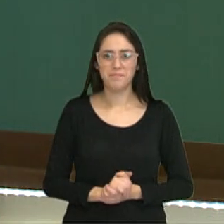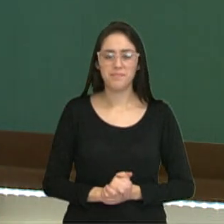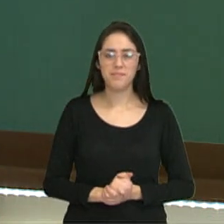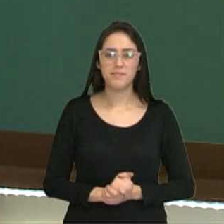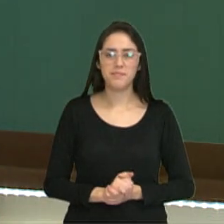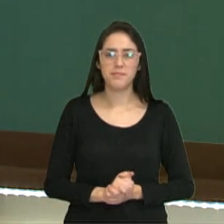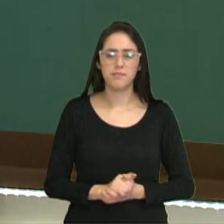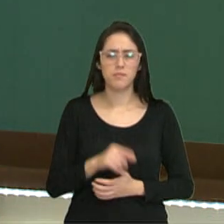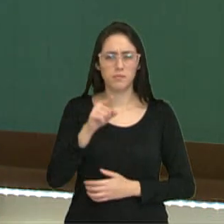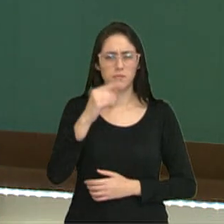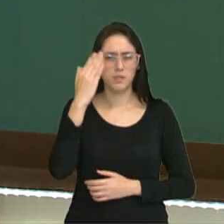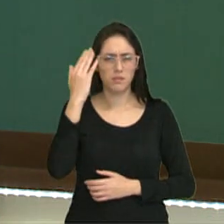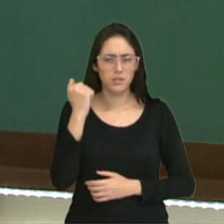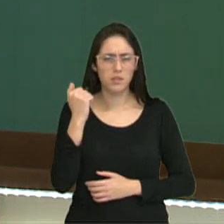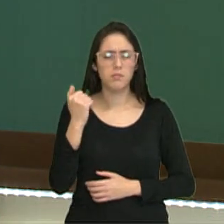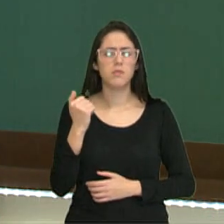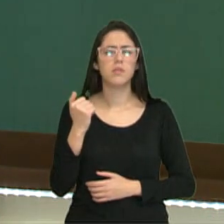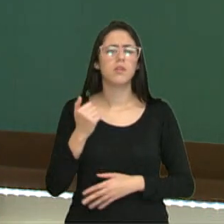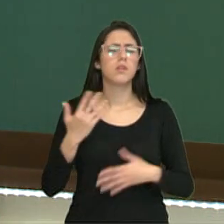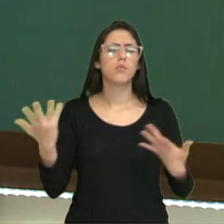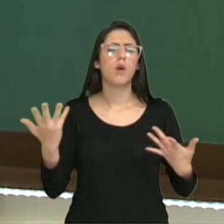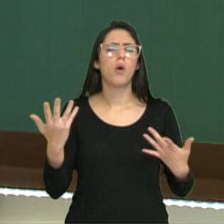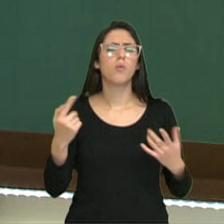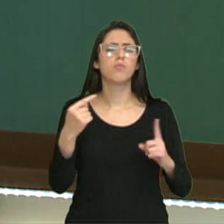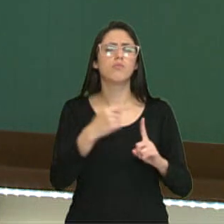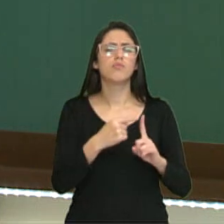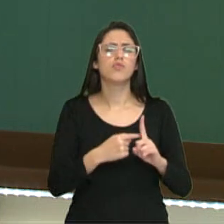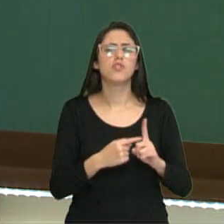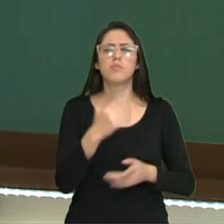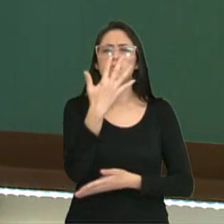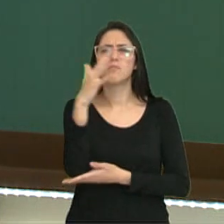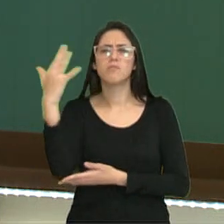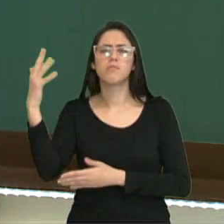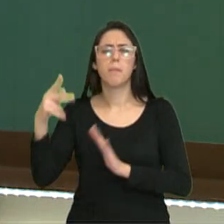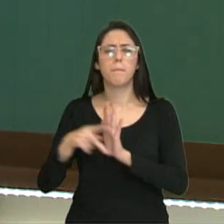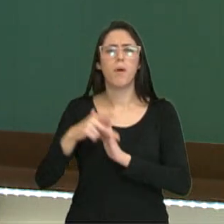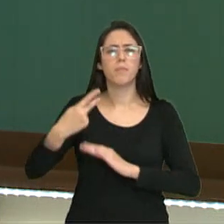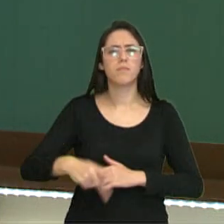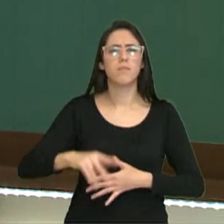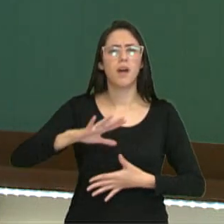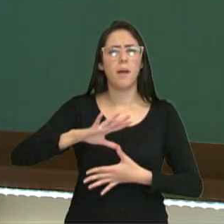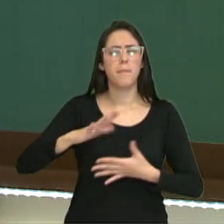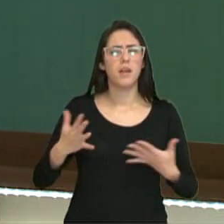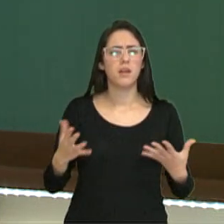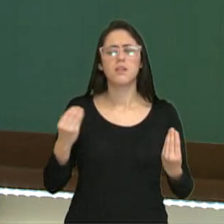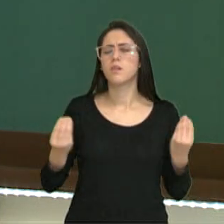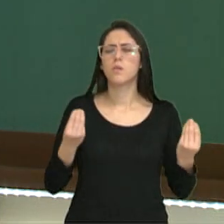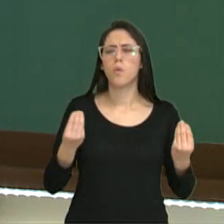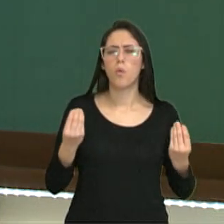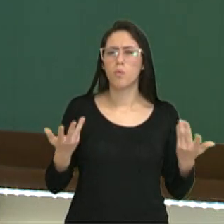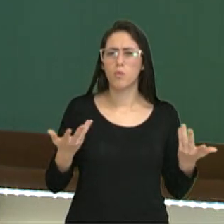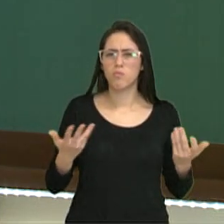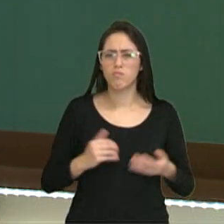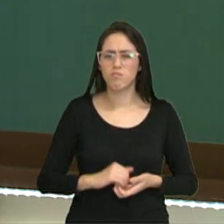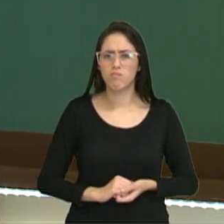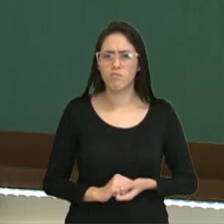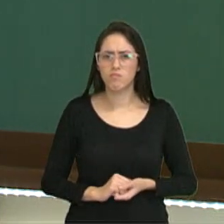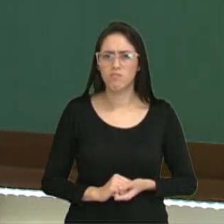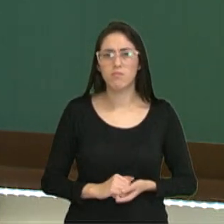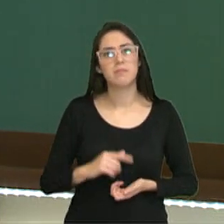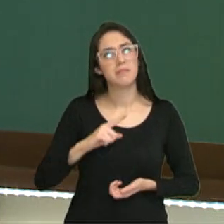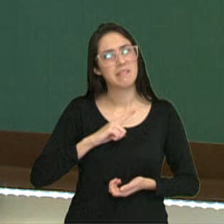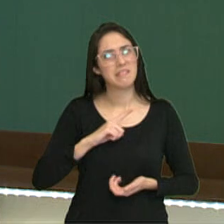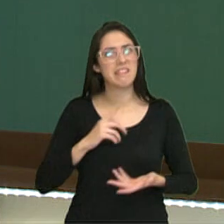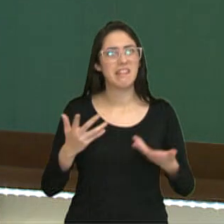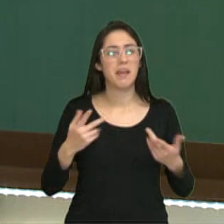Vocês sabem quais são as formações vegetais do continente americano e como se encontram hoje? É porque tem essa